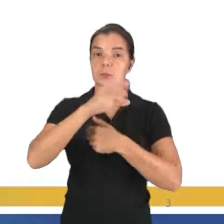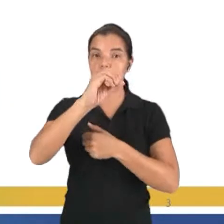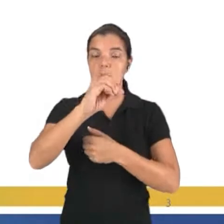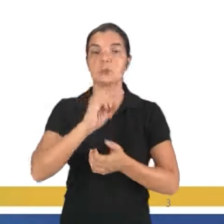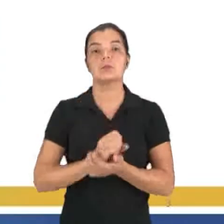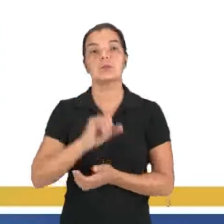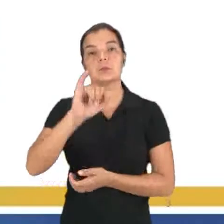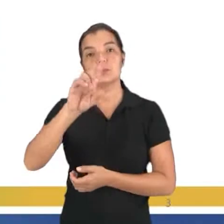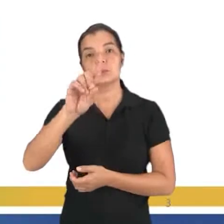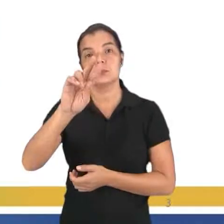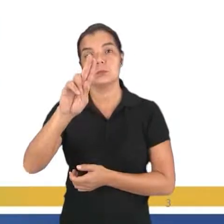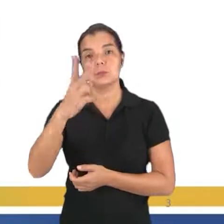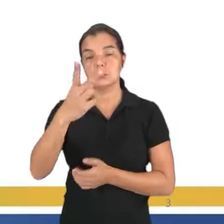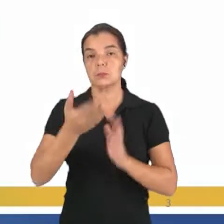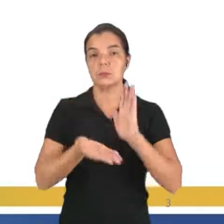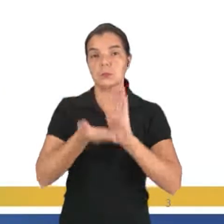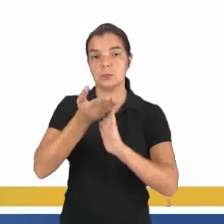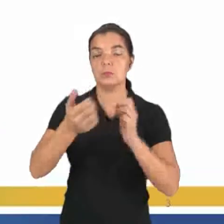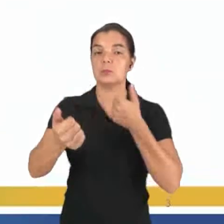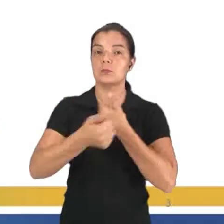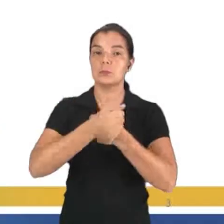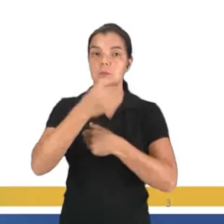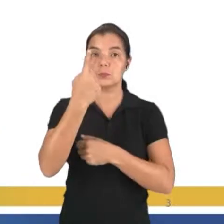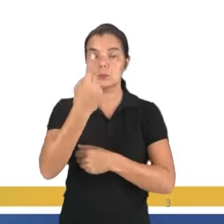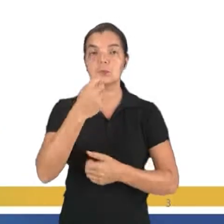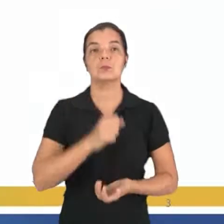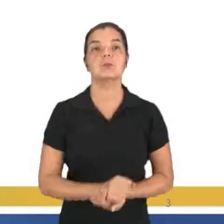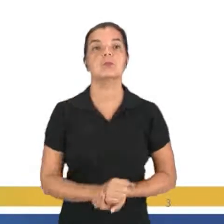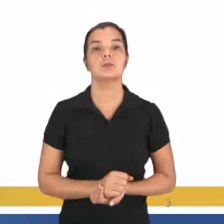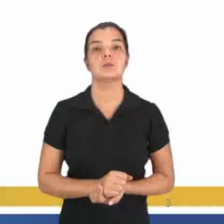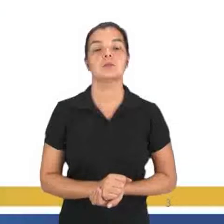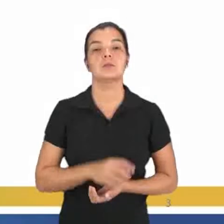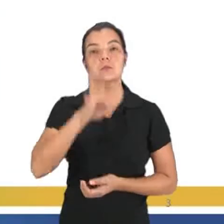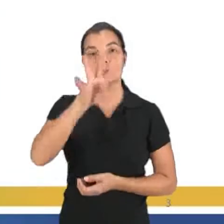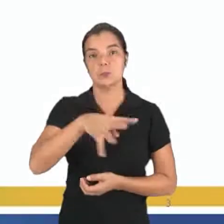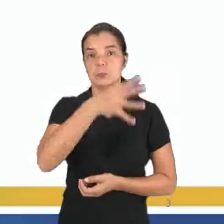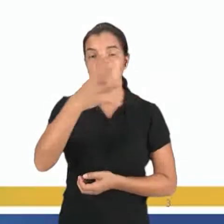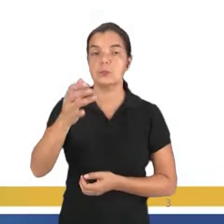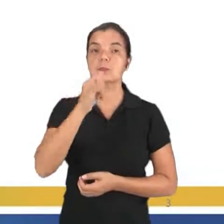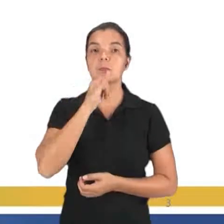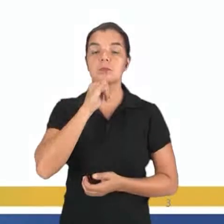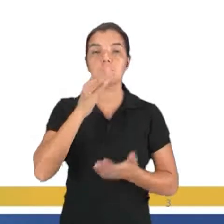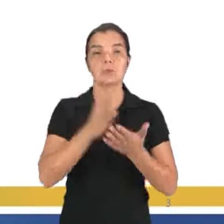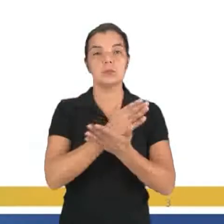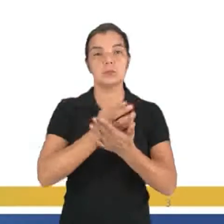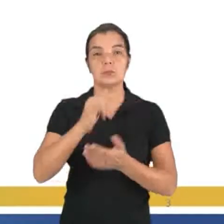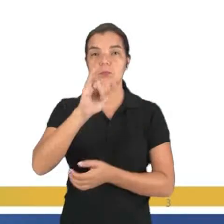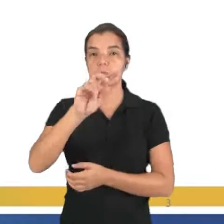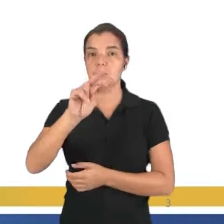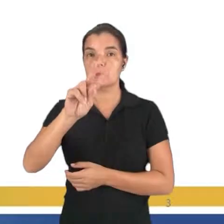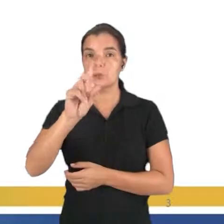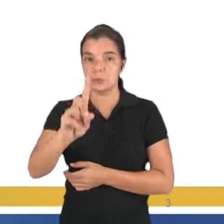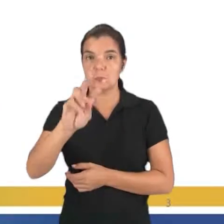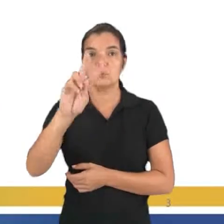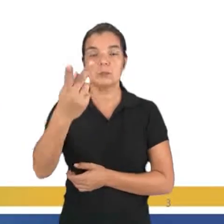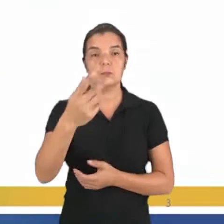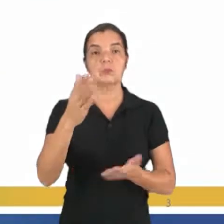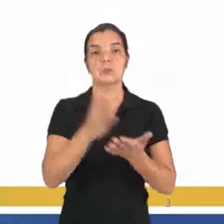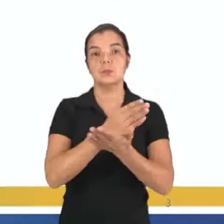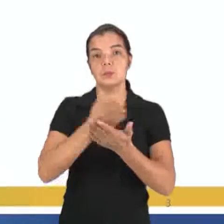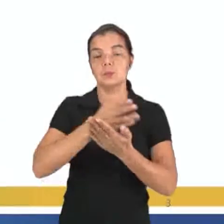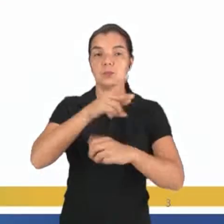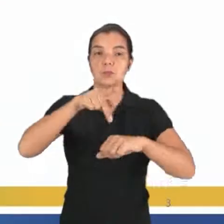e IDH elevados, próximo de 1. Nessa tabela temos exemplo de alguns IDHs de algumas